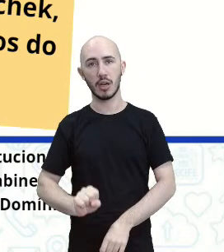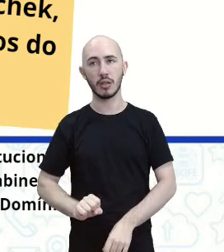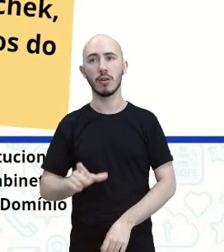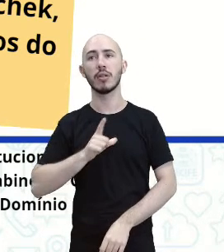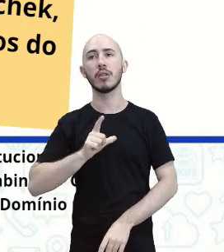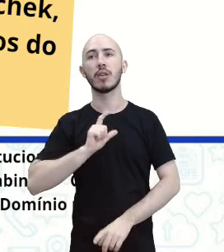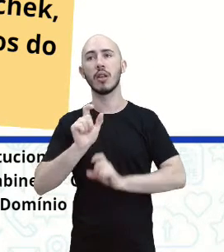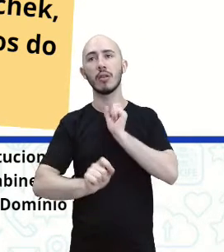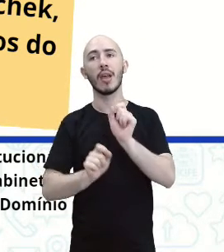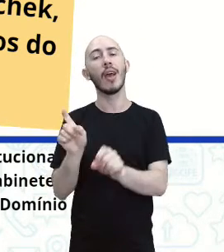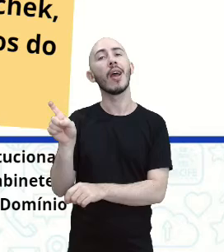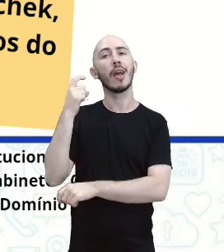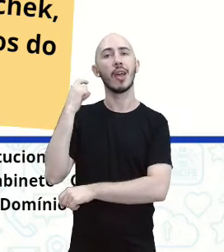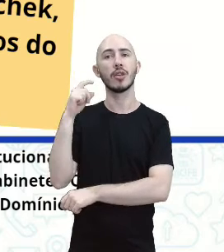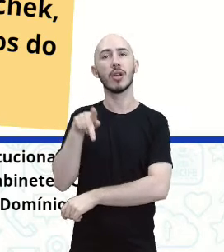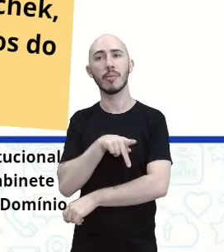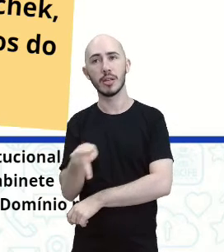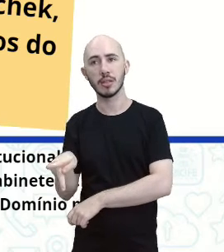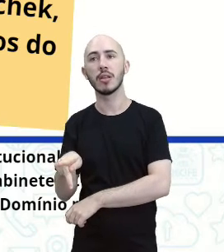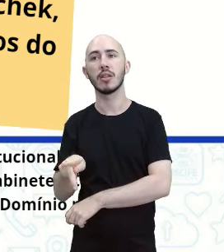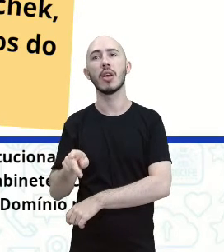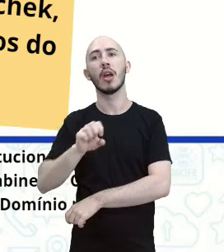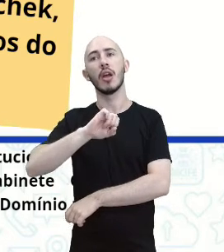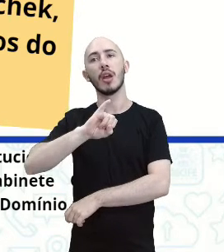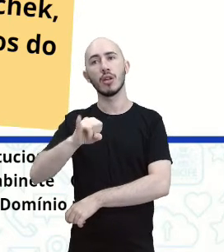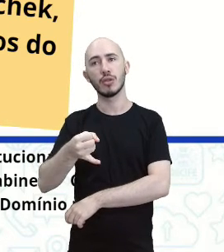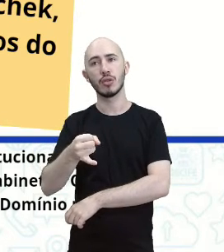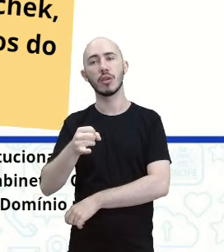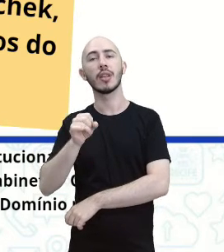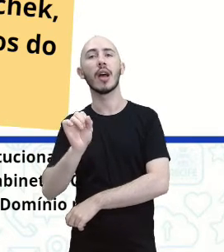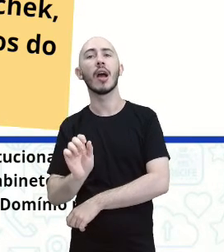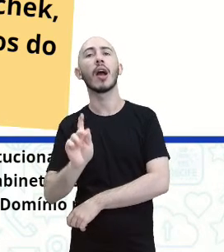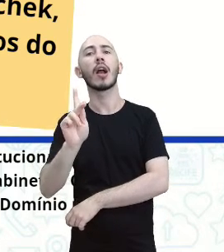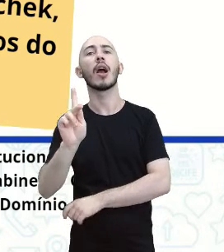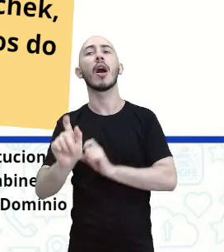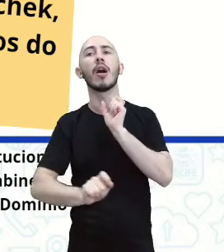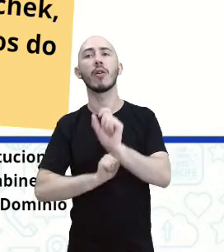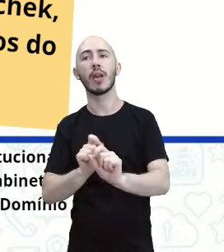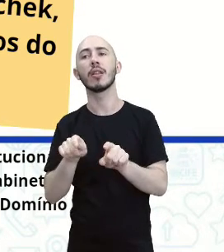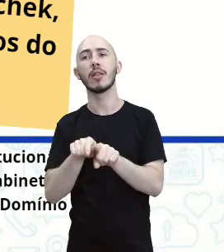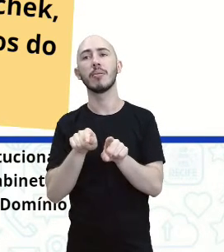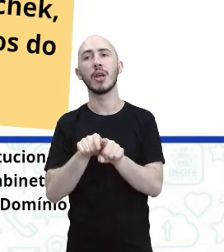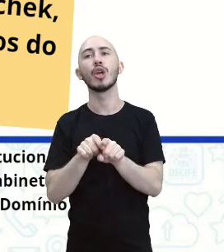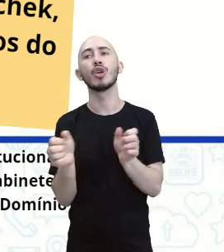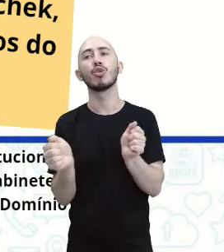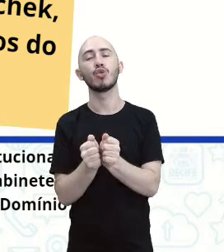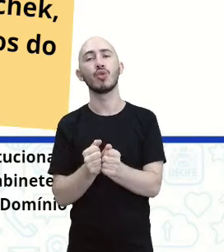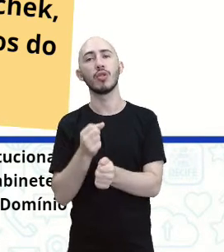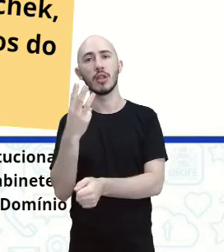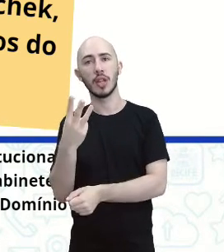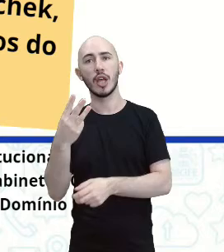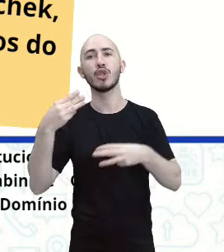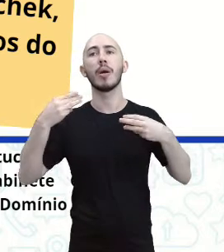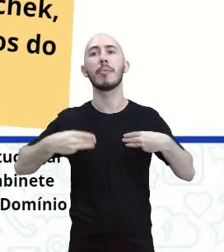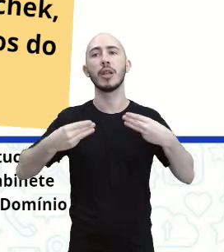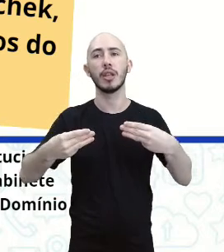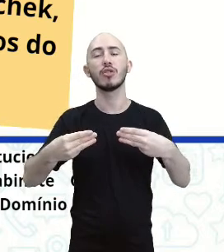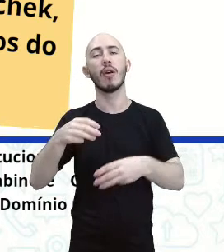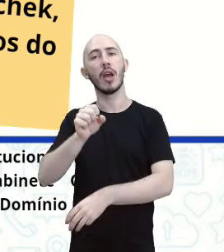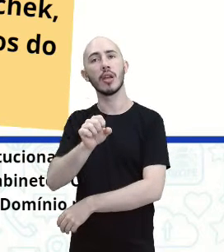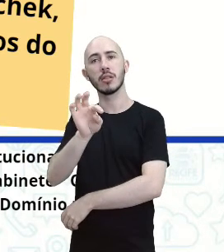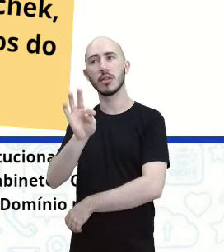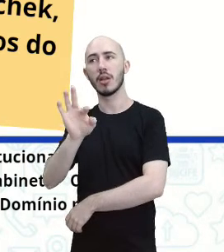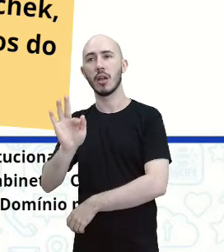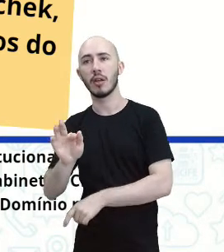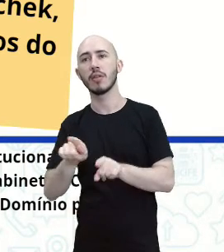aí o ex-presidente Juscelino Kubitschek, né, além de mais 3 ministros do STF, né, eu cito o Vitor